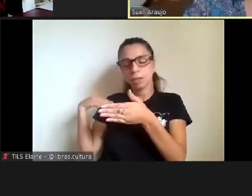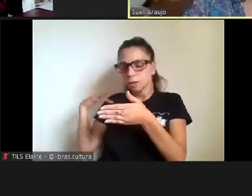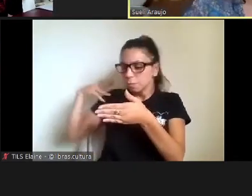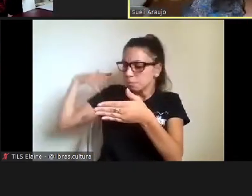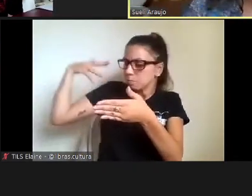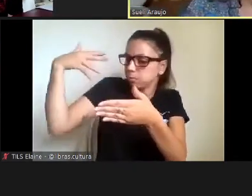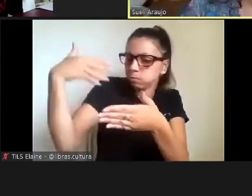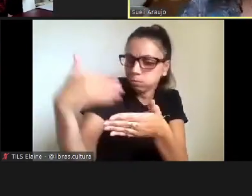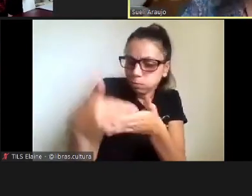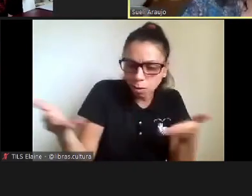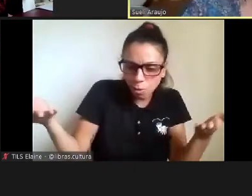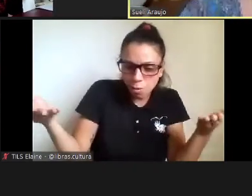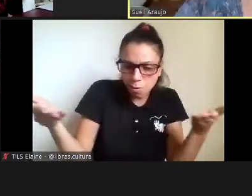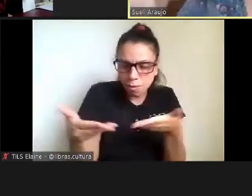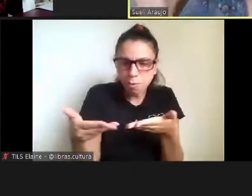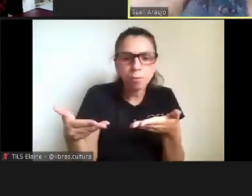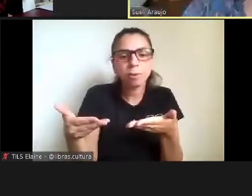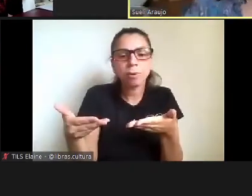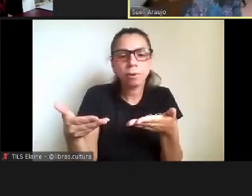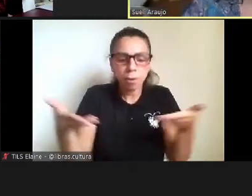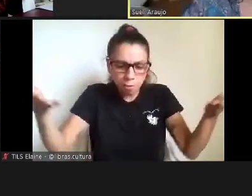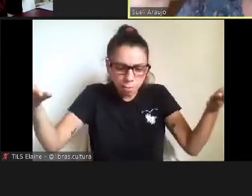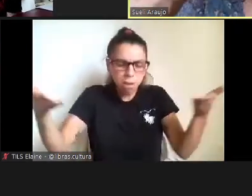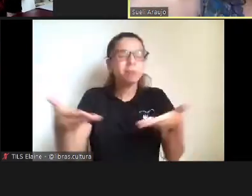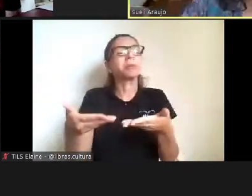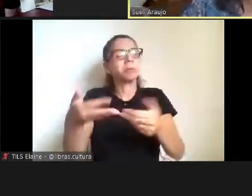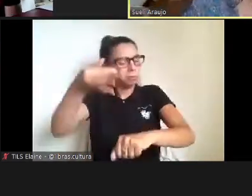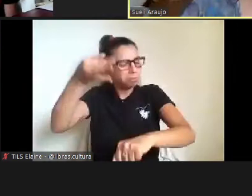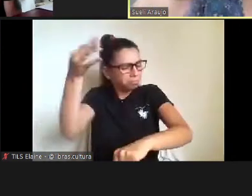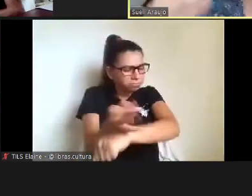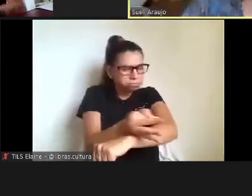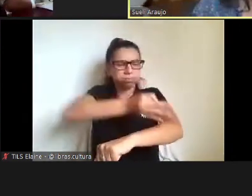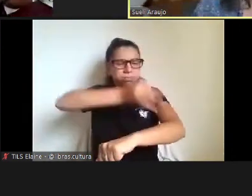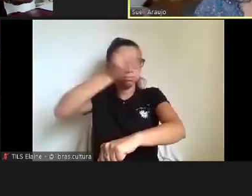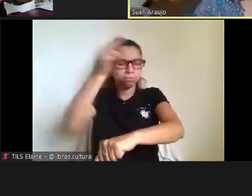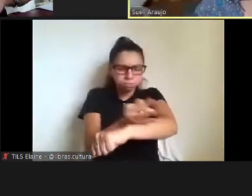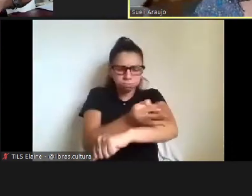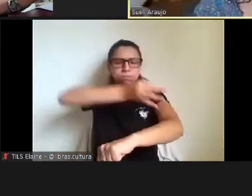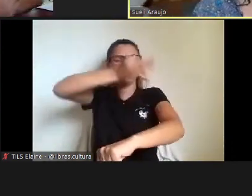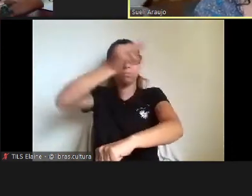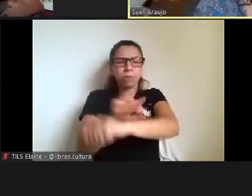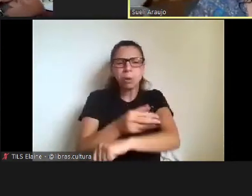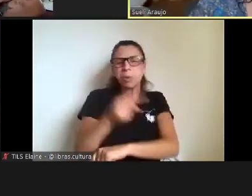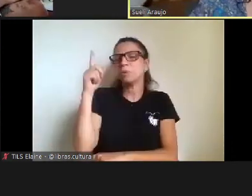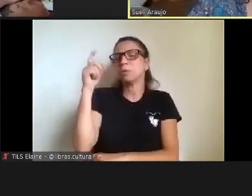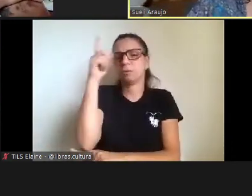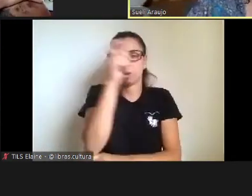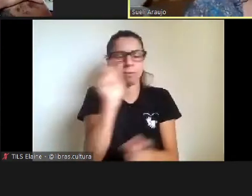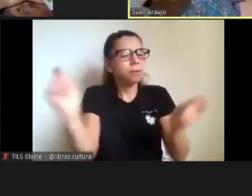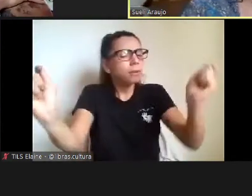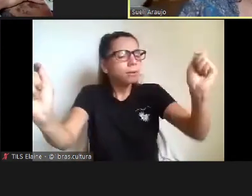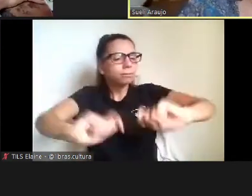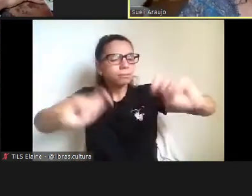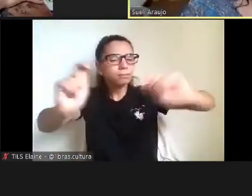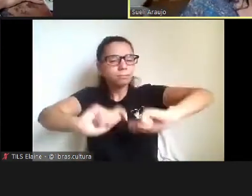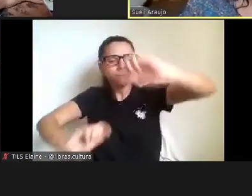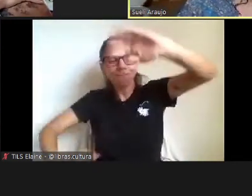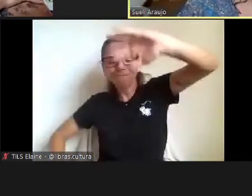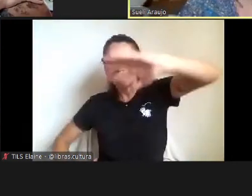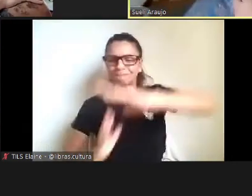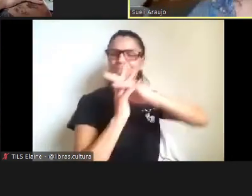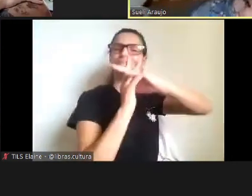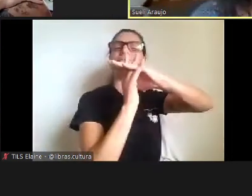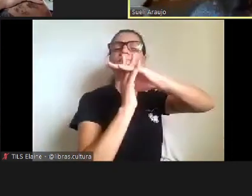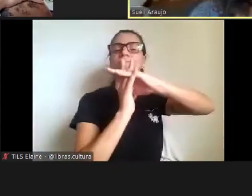fincados no presente que nos habita. Presente duro, difícil, árduo, que precisa ser atravessado com a força